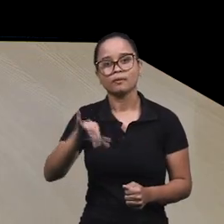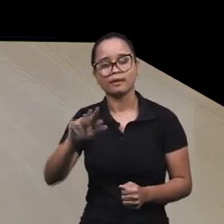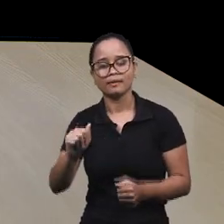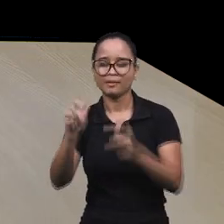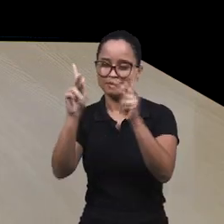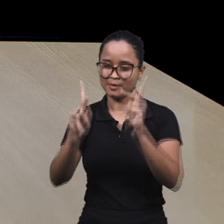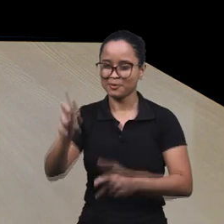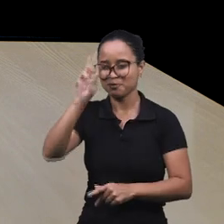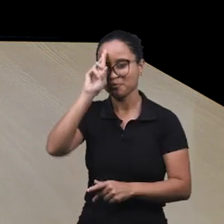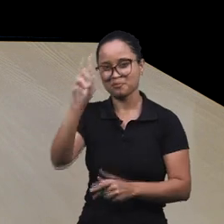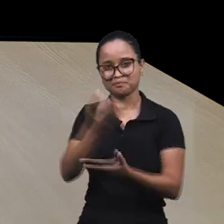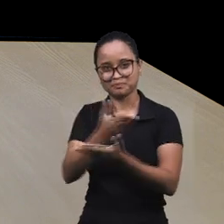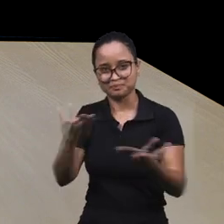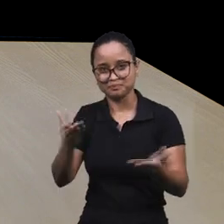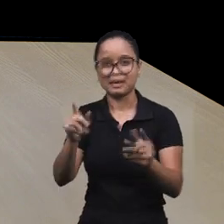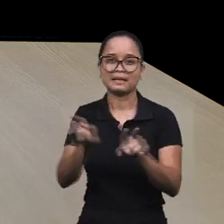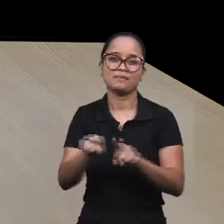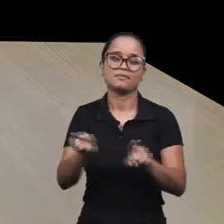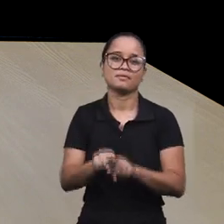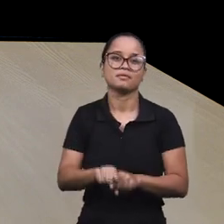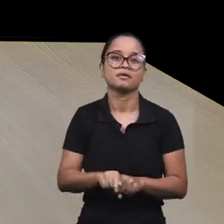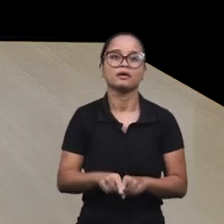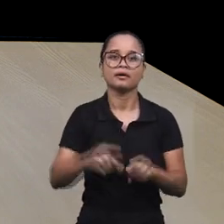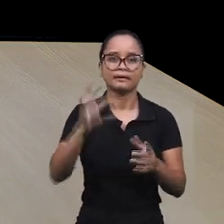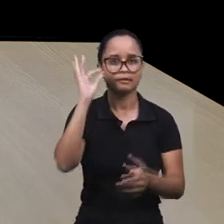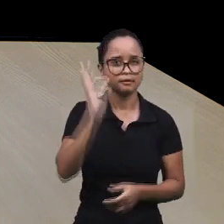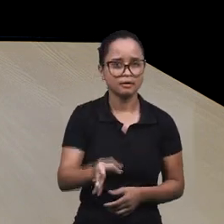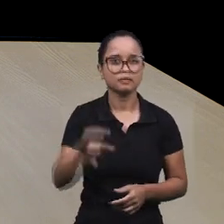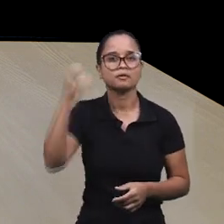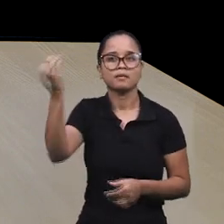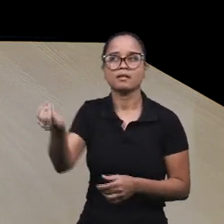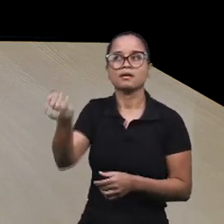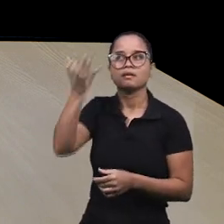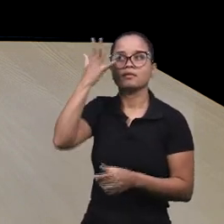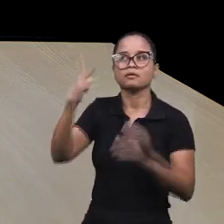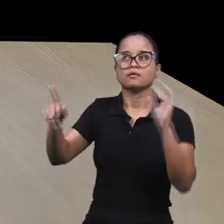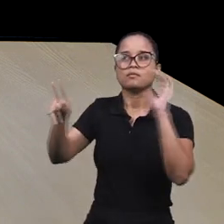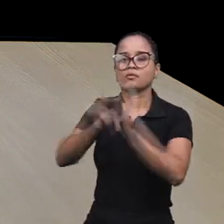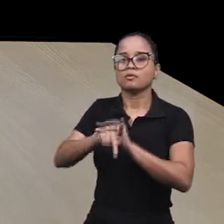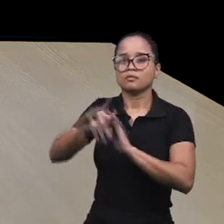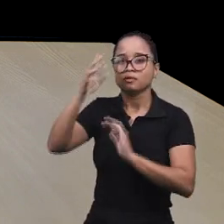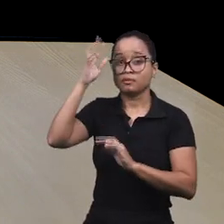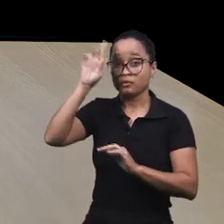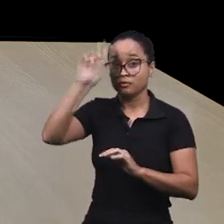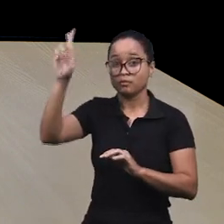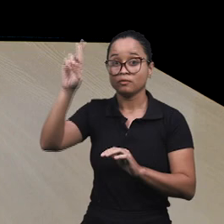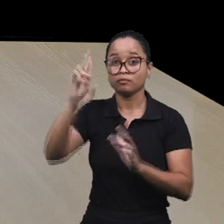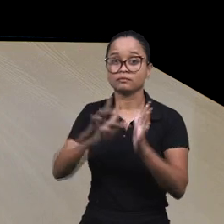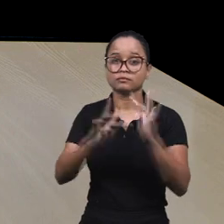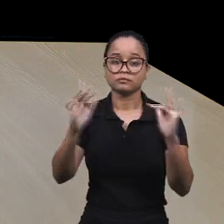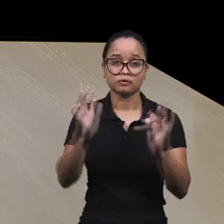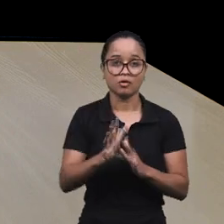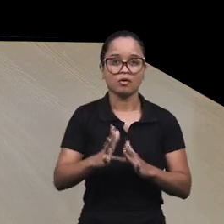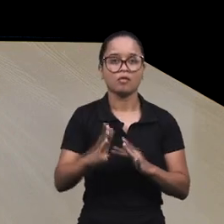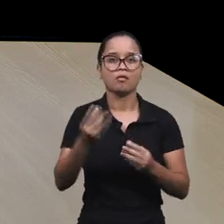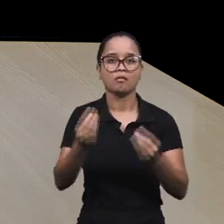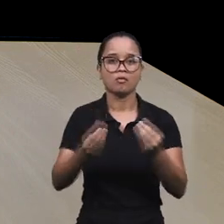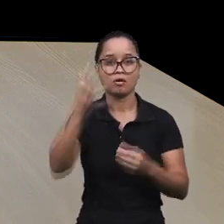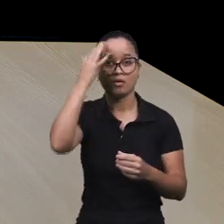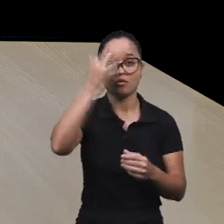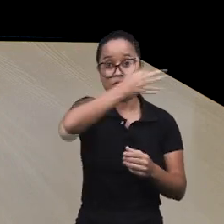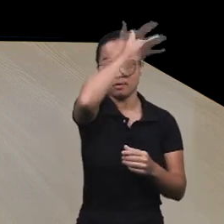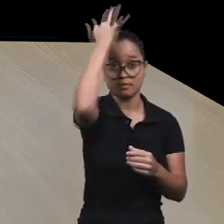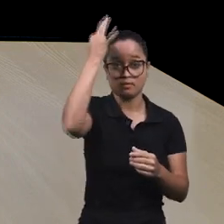Jesus para você também. É isto mesmo. É pela revelação do Senhor Jesus, através do seu Espírito